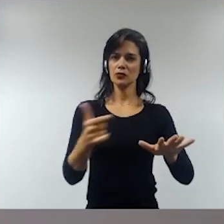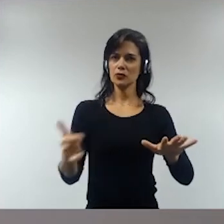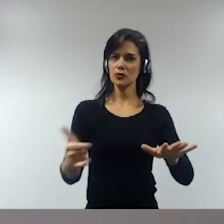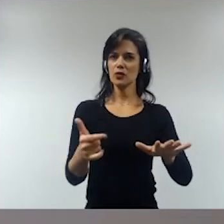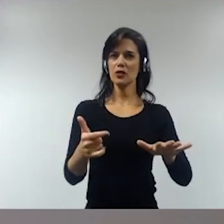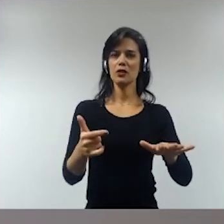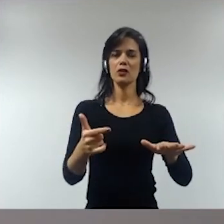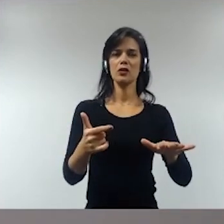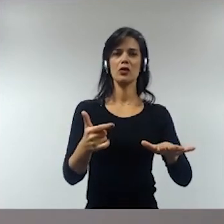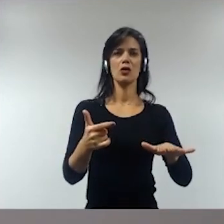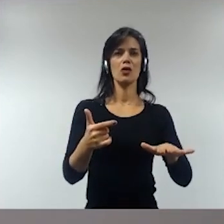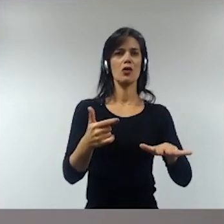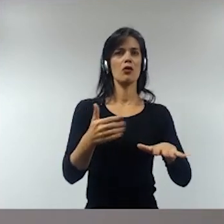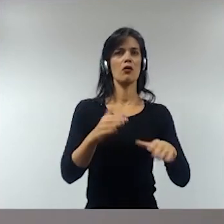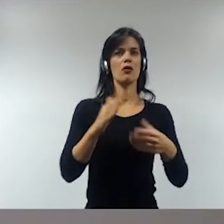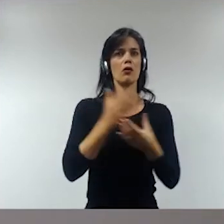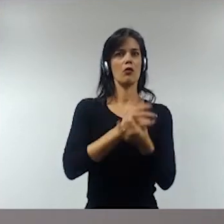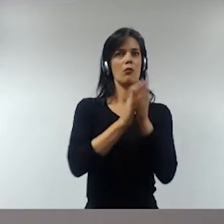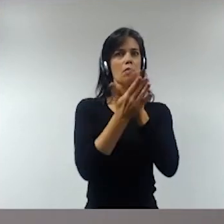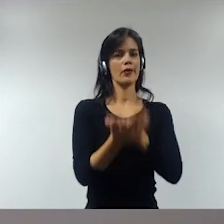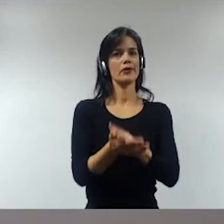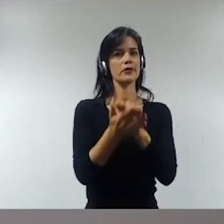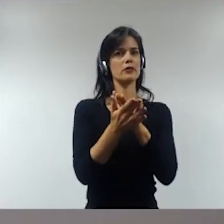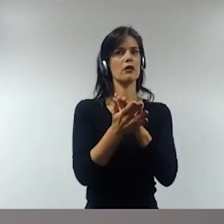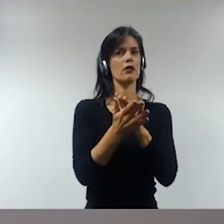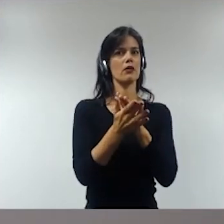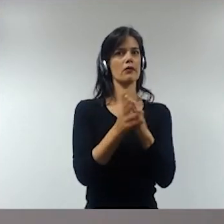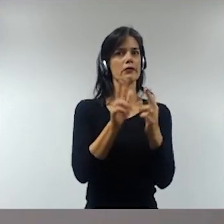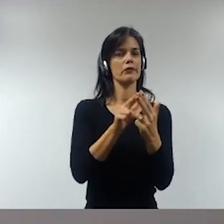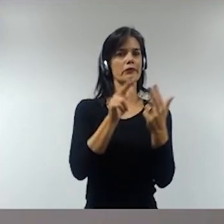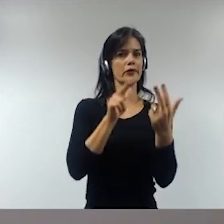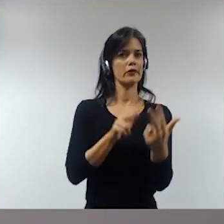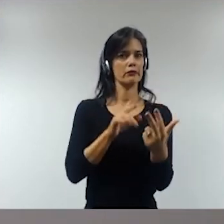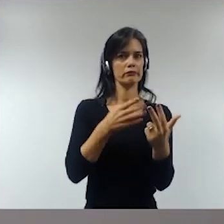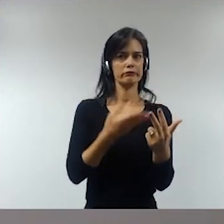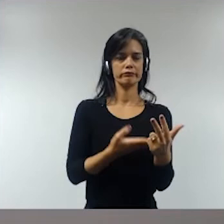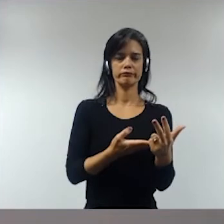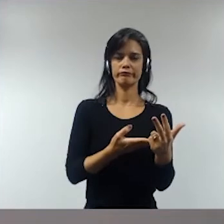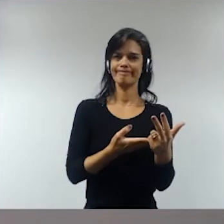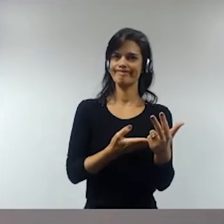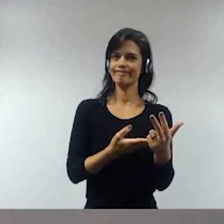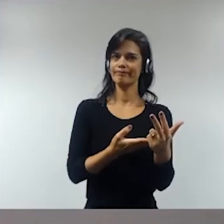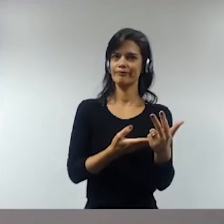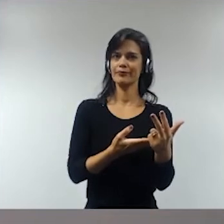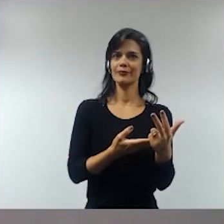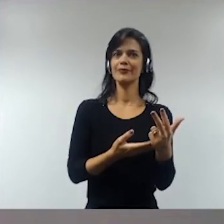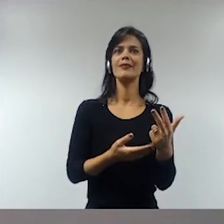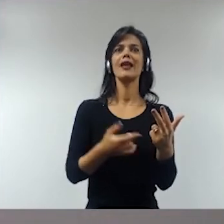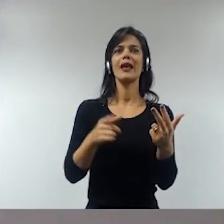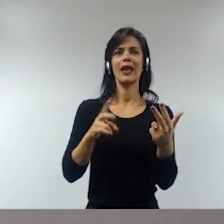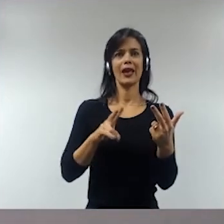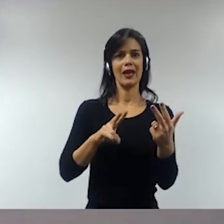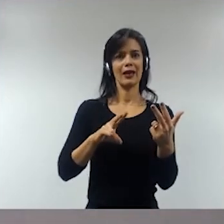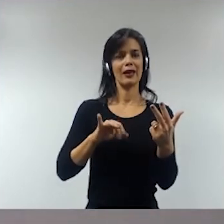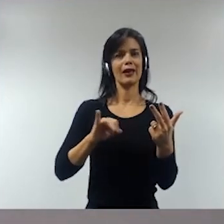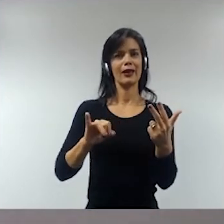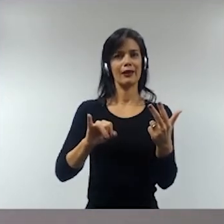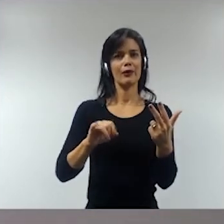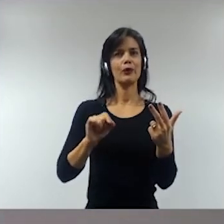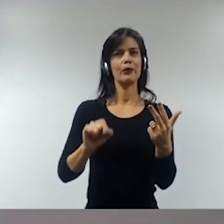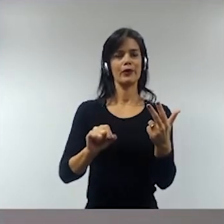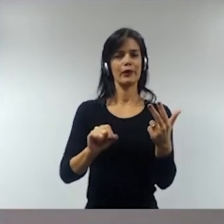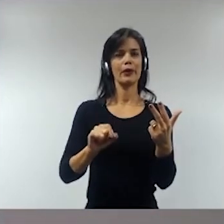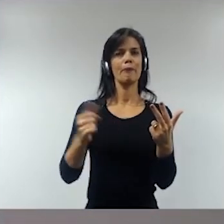o processo eletrônico, muitos de nossos colegas estariam numa situação ainda pior do que já estão.